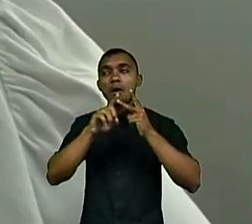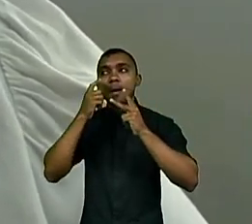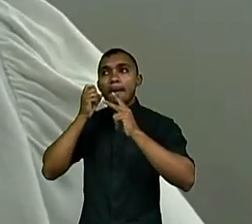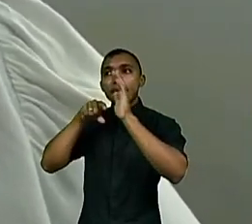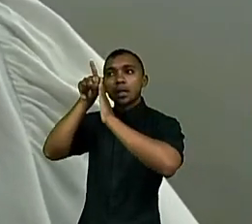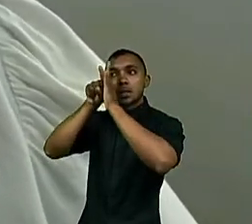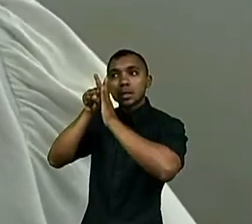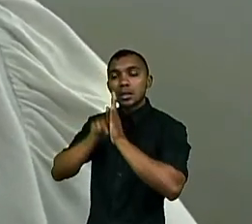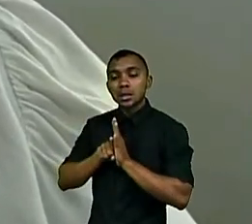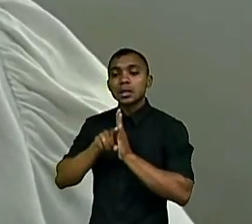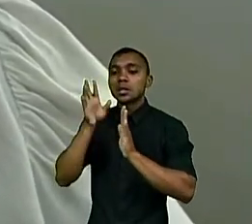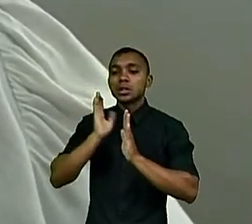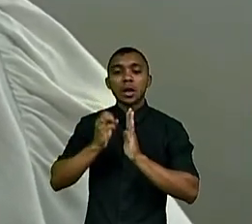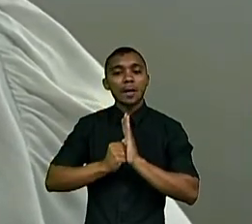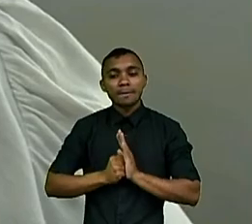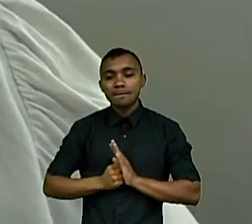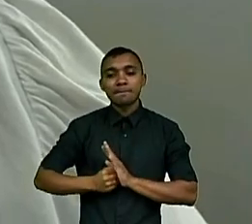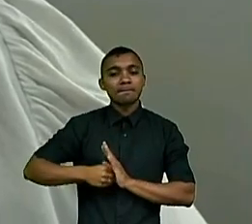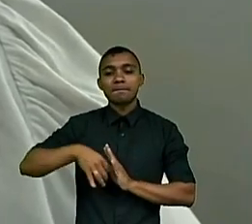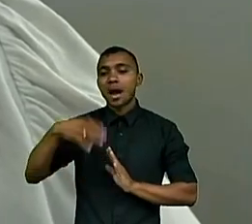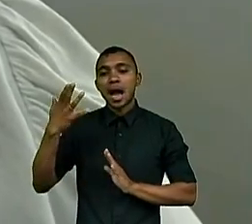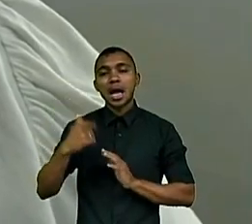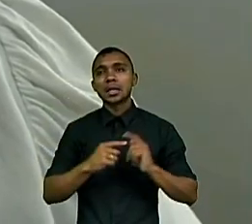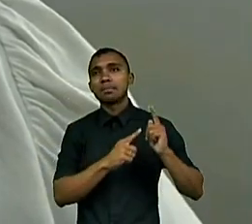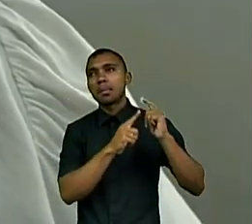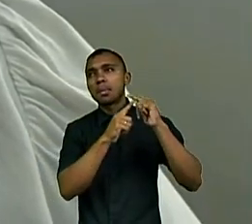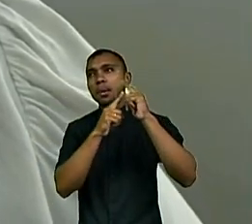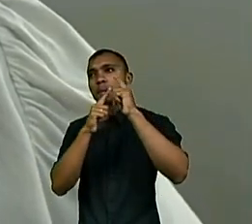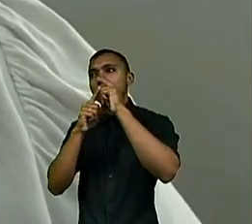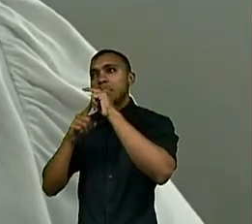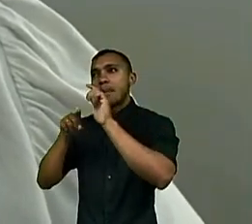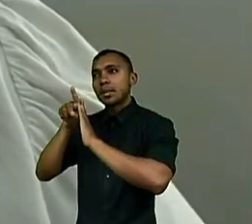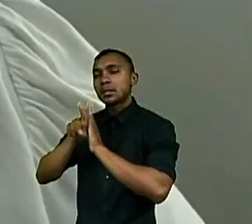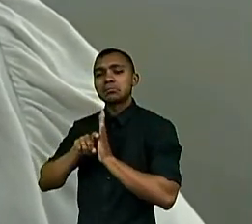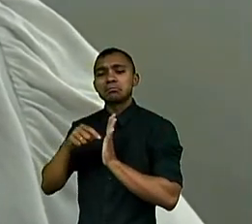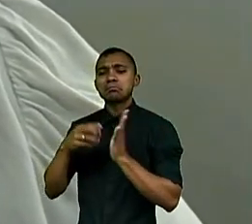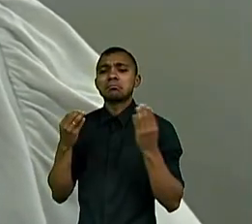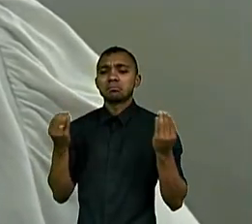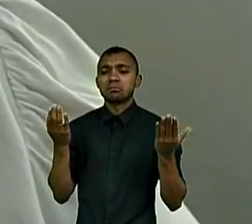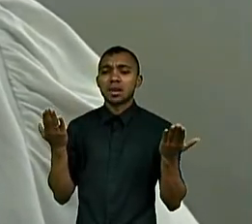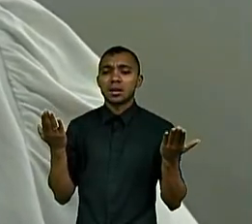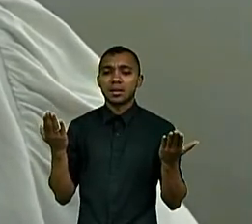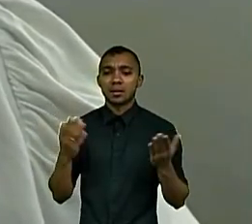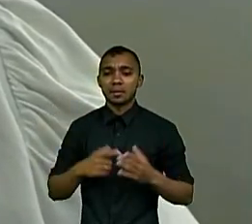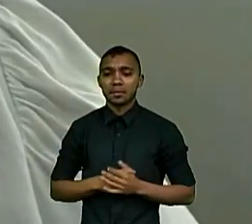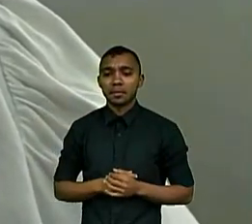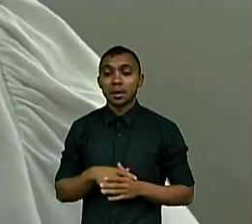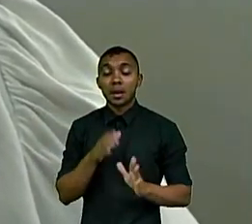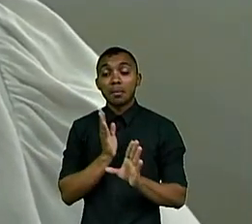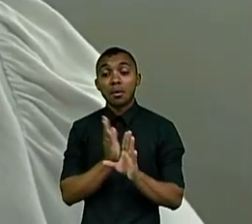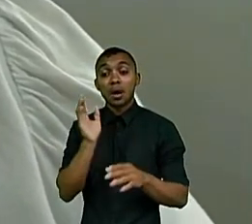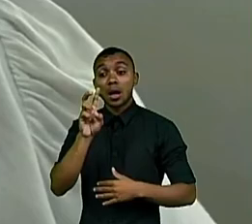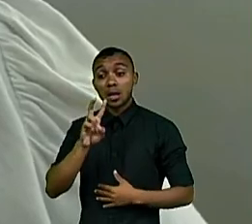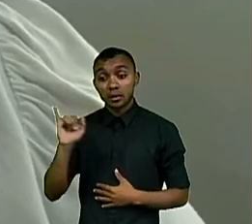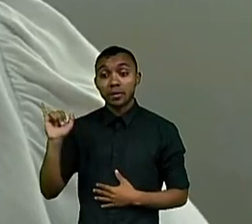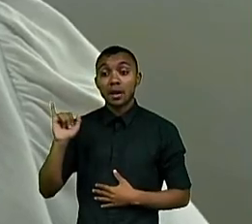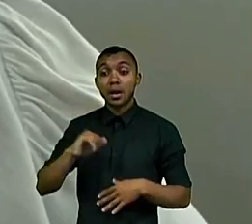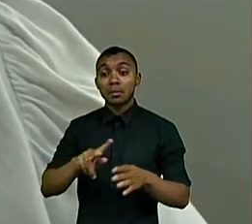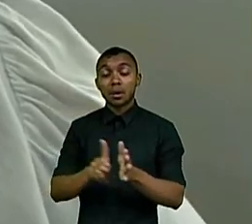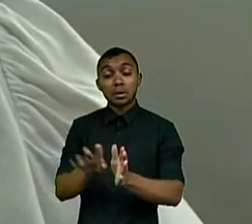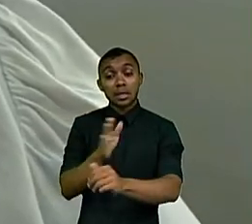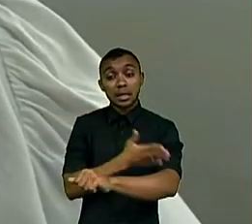vocês têm diversos meios de pesquisa aí para que vocês estejam fazendo esse trabalho minucioso de escrita